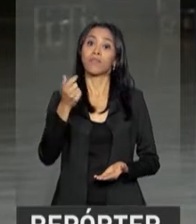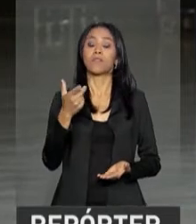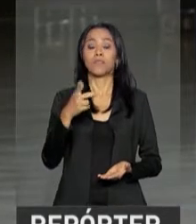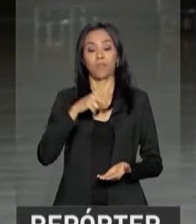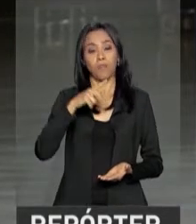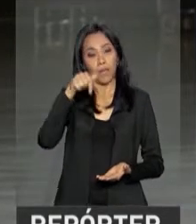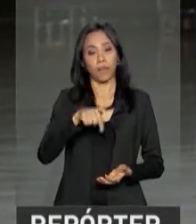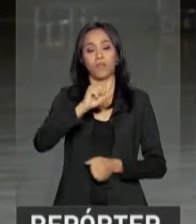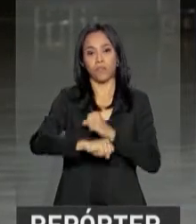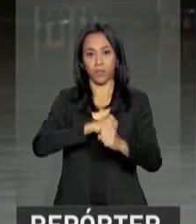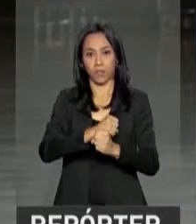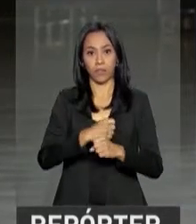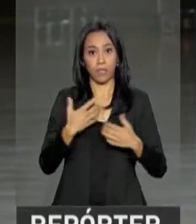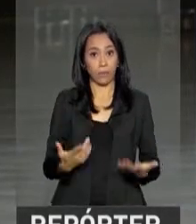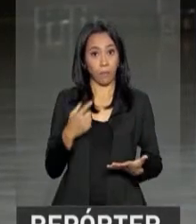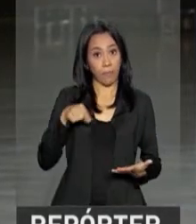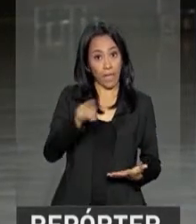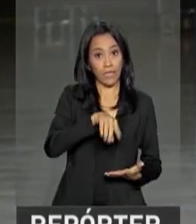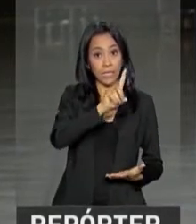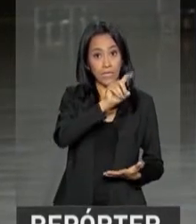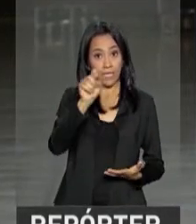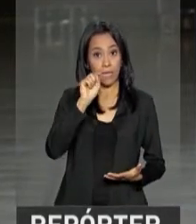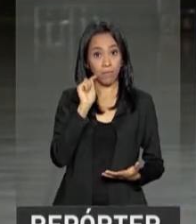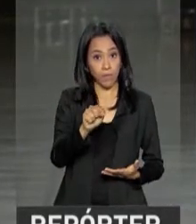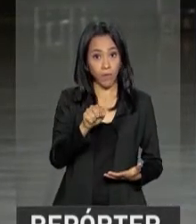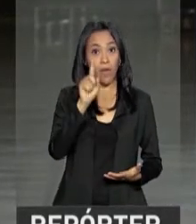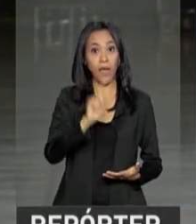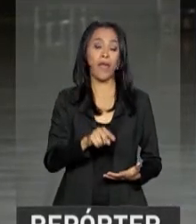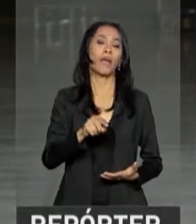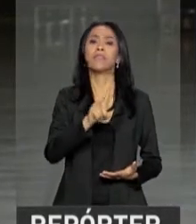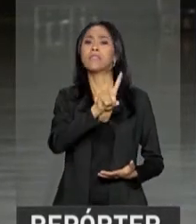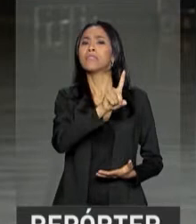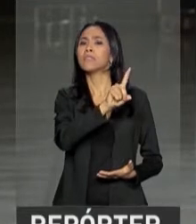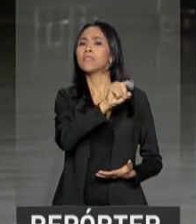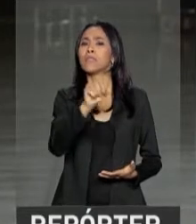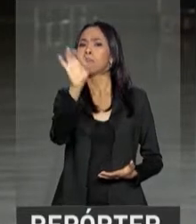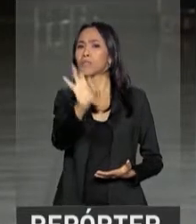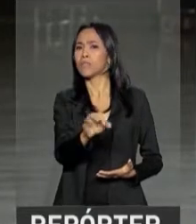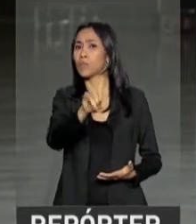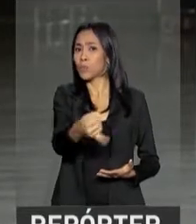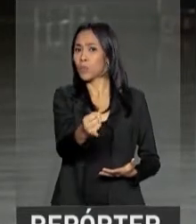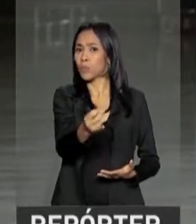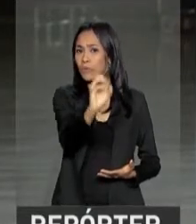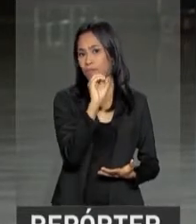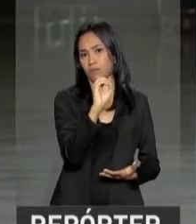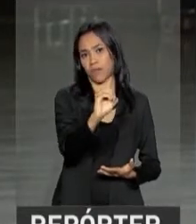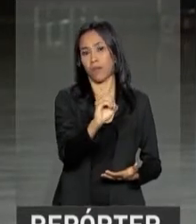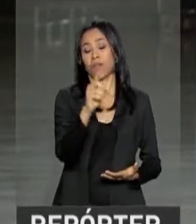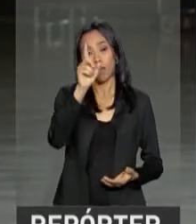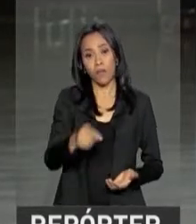para este ano dessas 100 mil são a juro zero que quer vestir que são destinadas a estudantes